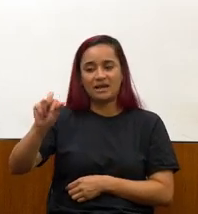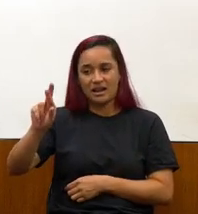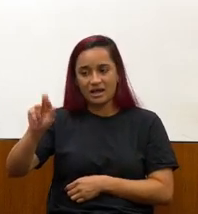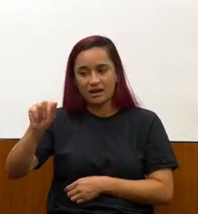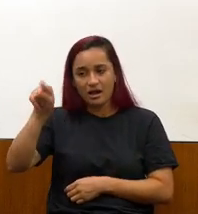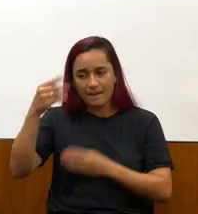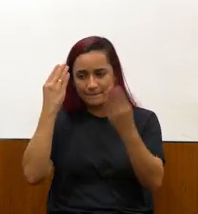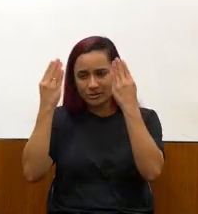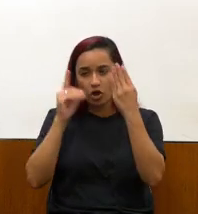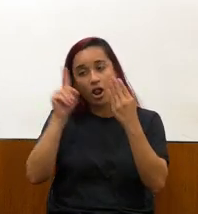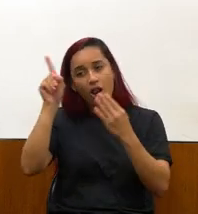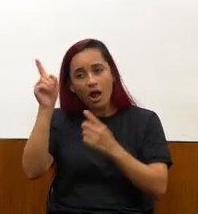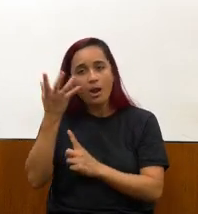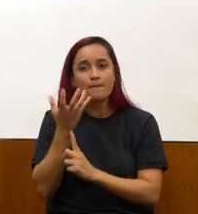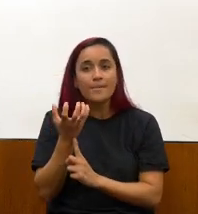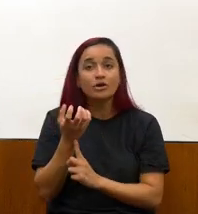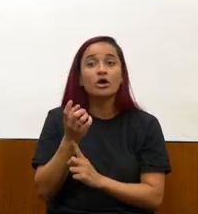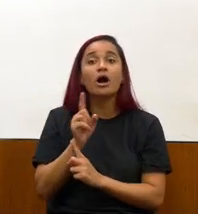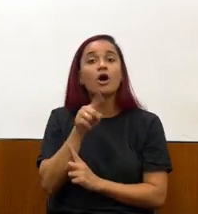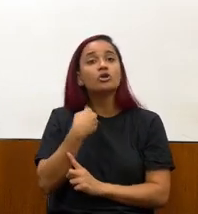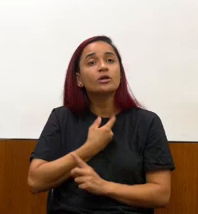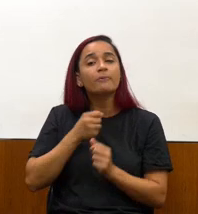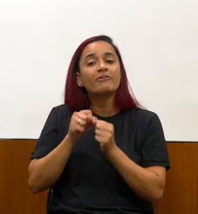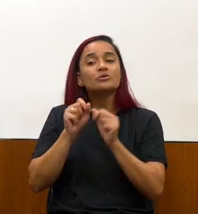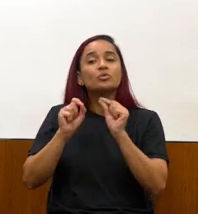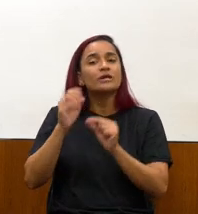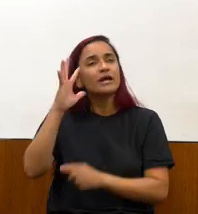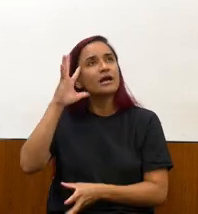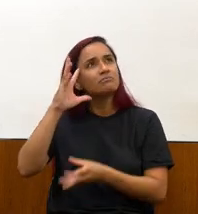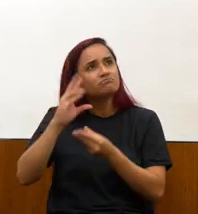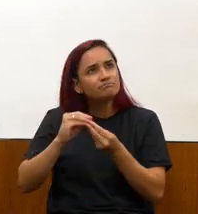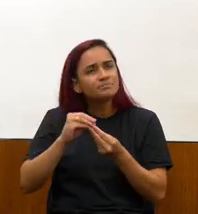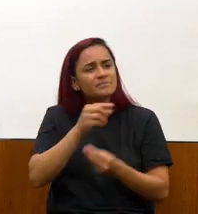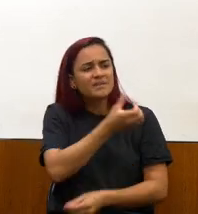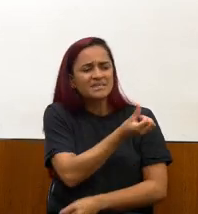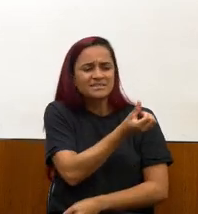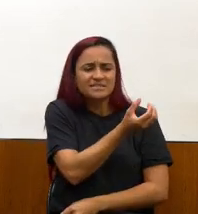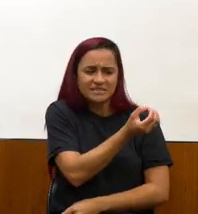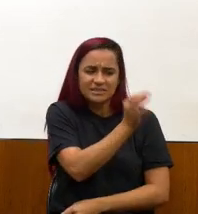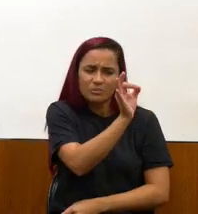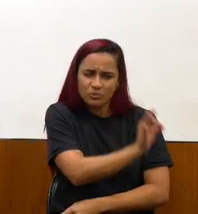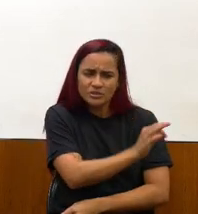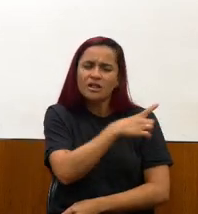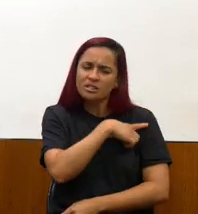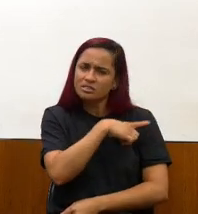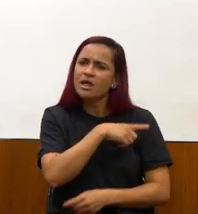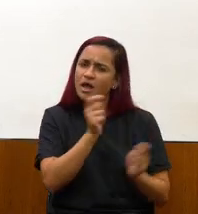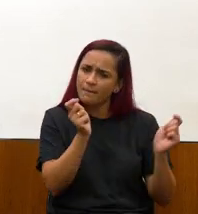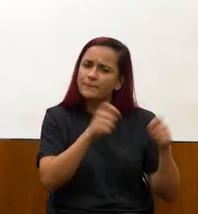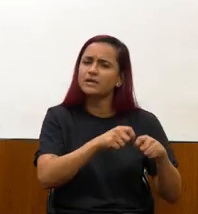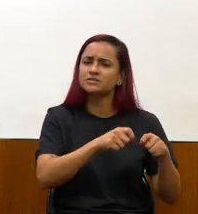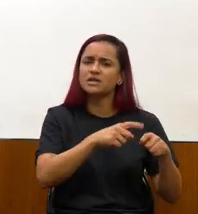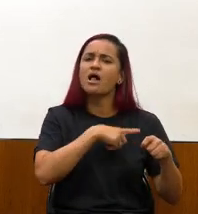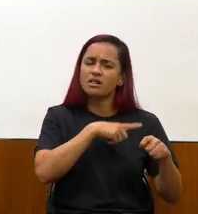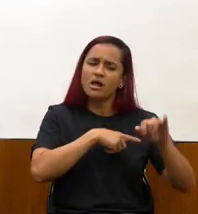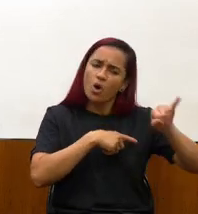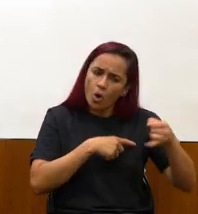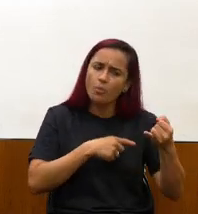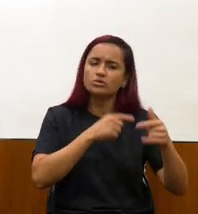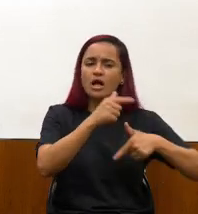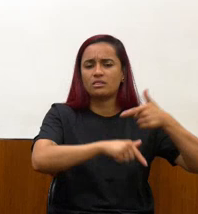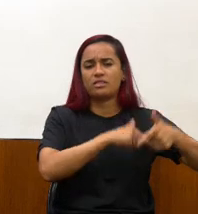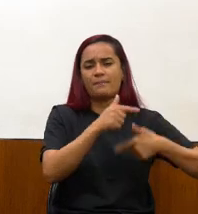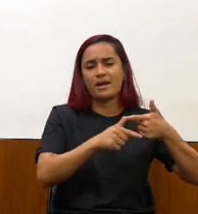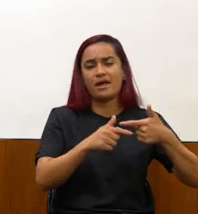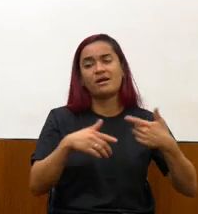essa população, a gente entende que esse 60% tem a oportunidade, a capacidade de trabalhar. E é